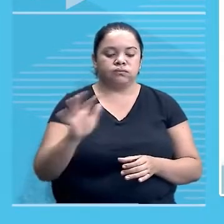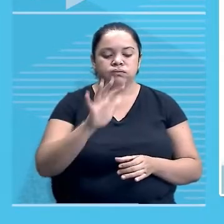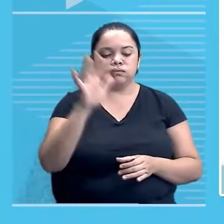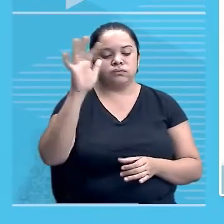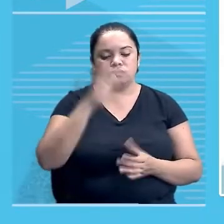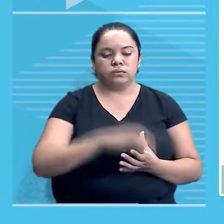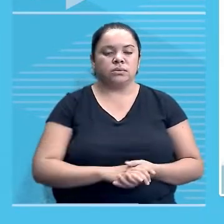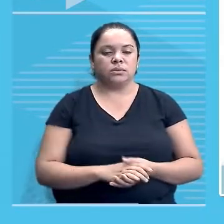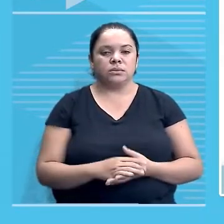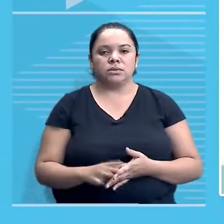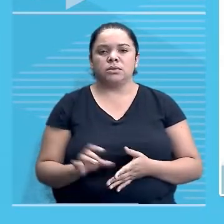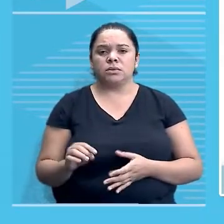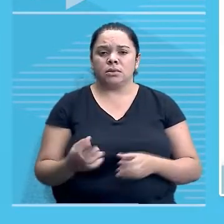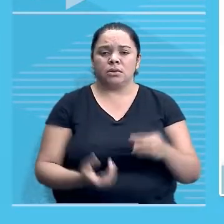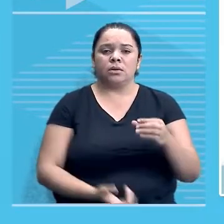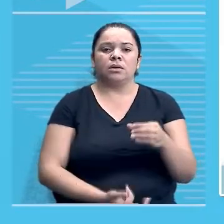chama